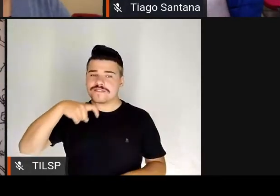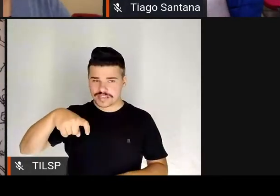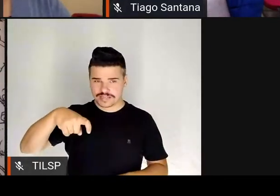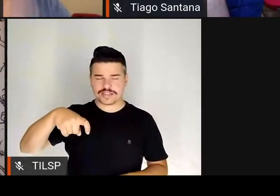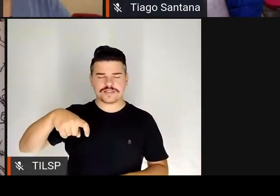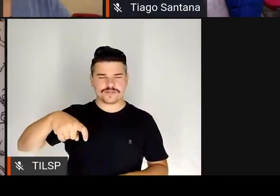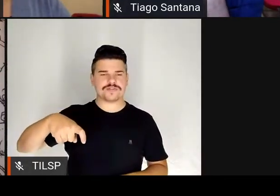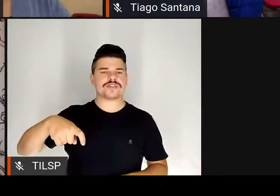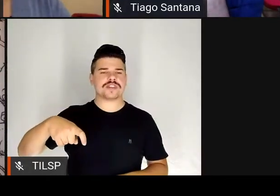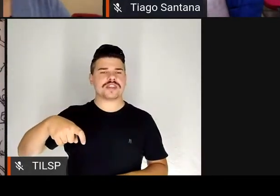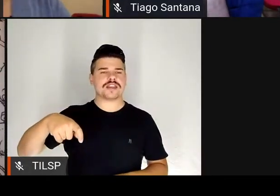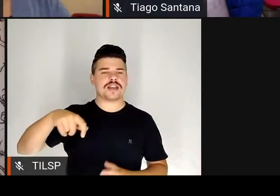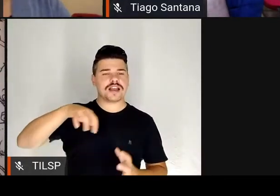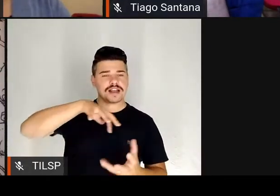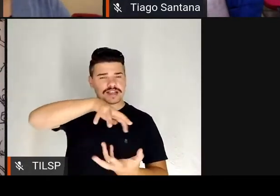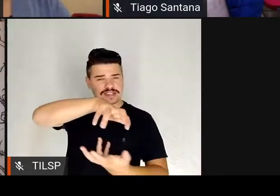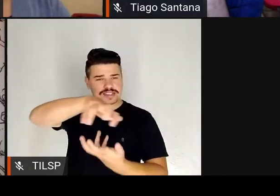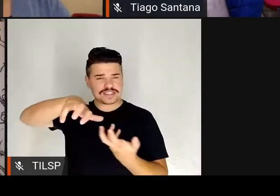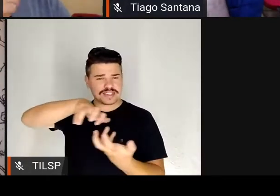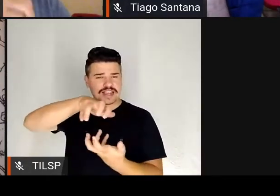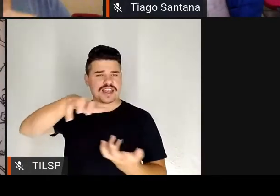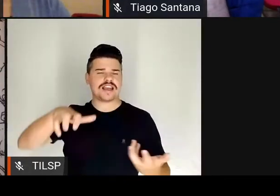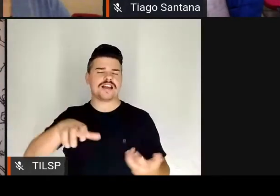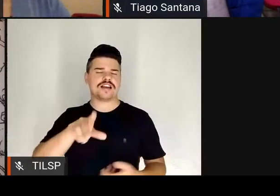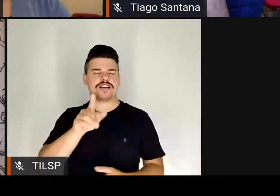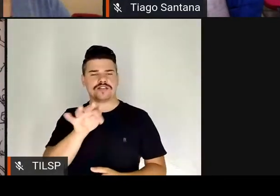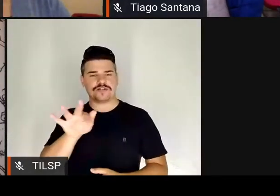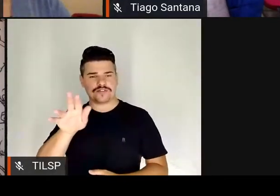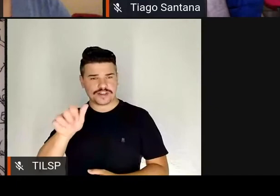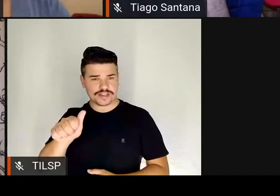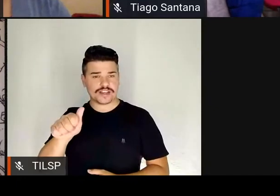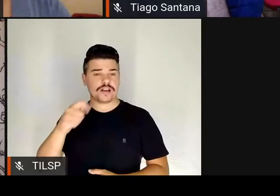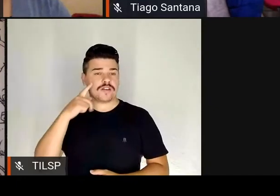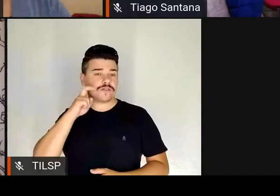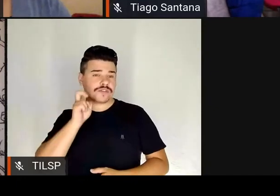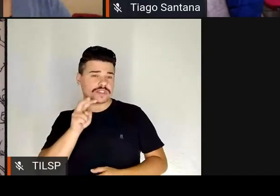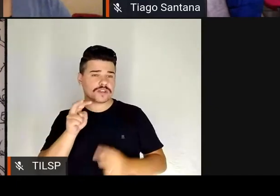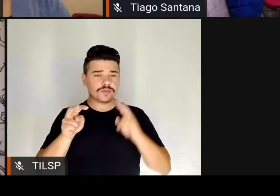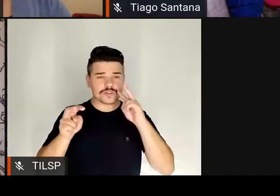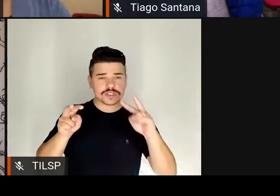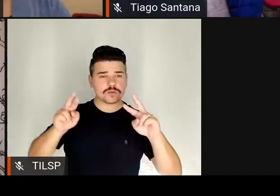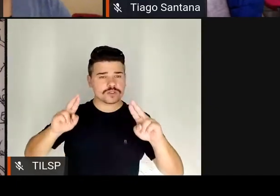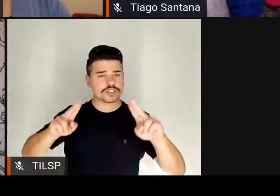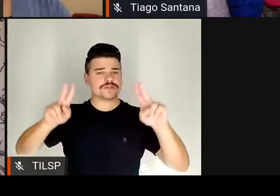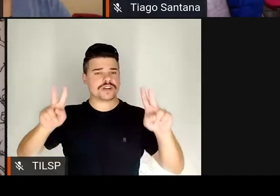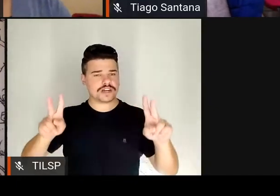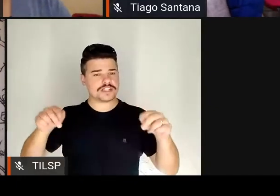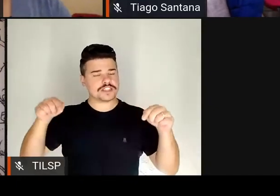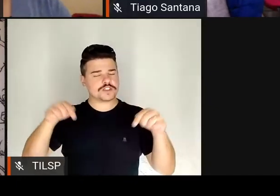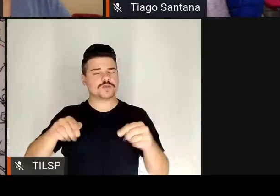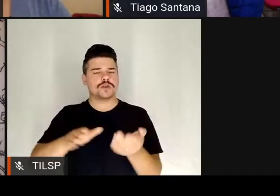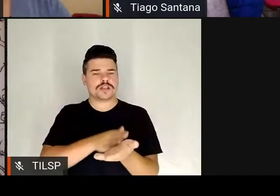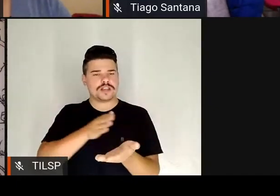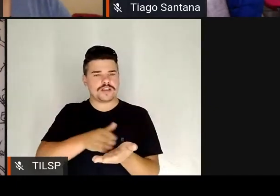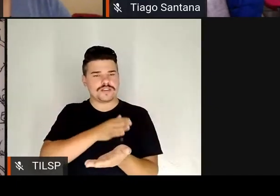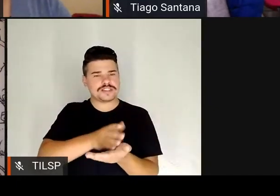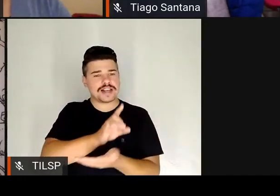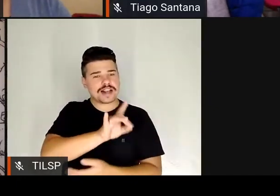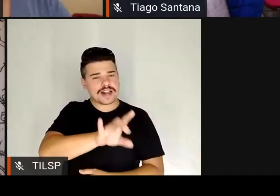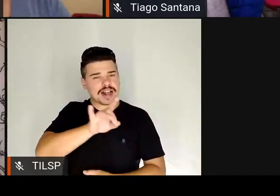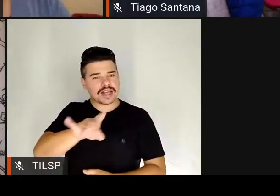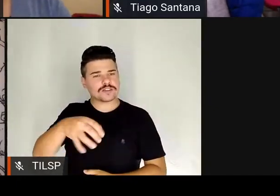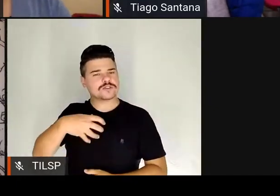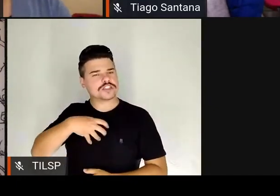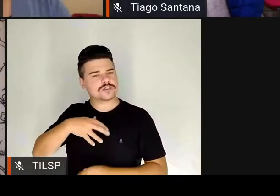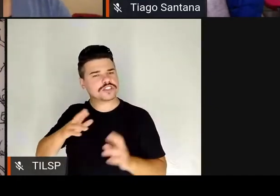jornalistas, fotojornalistas, editores com visões de mundo diferentes e fazendo da revista uma tentativa, cada um a seu modo, de